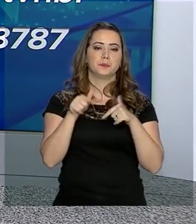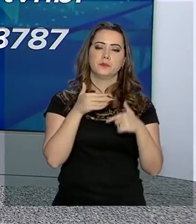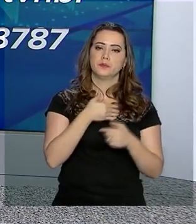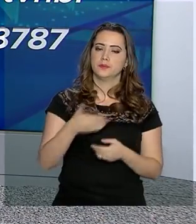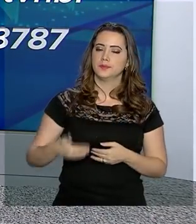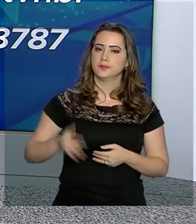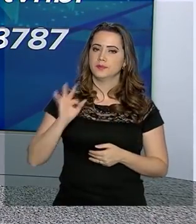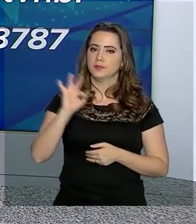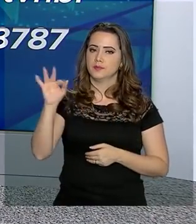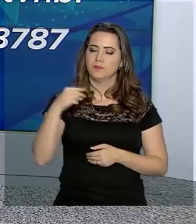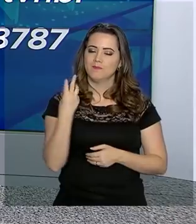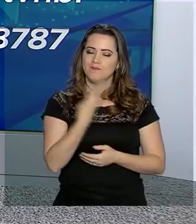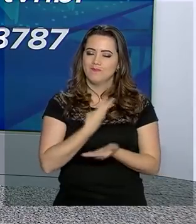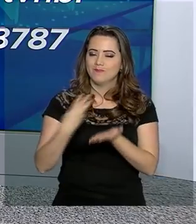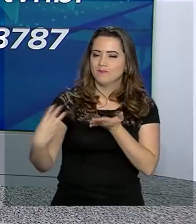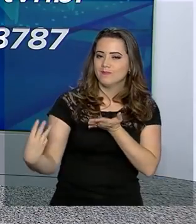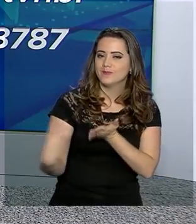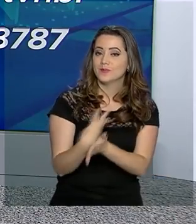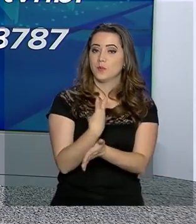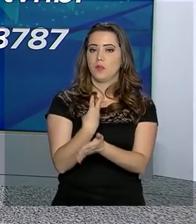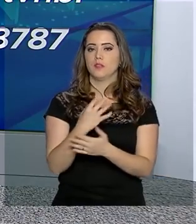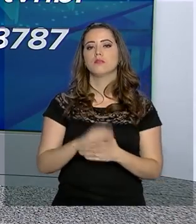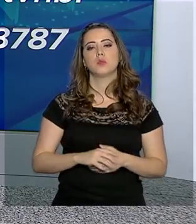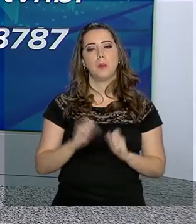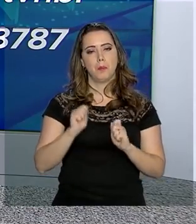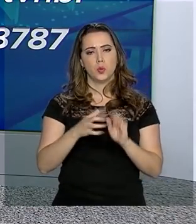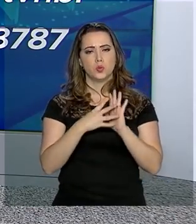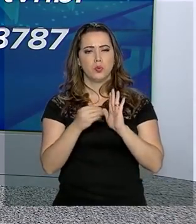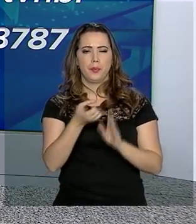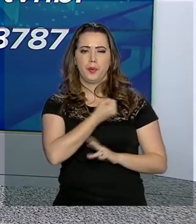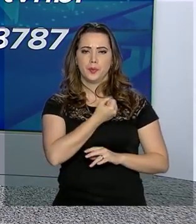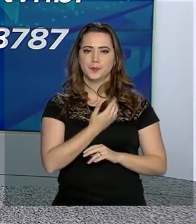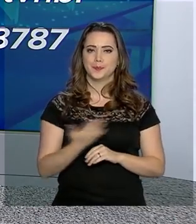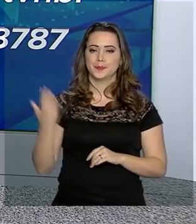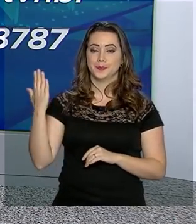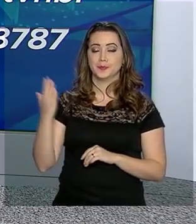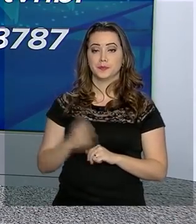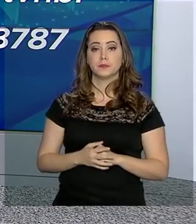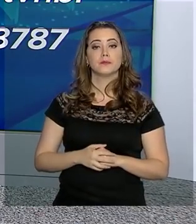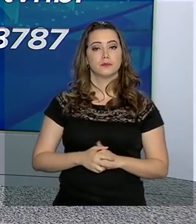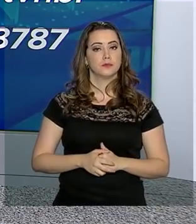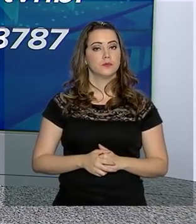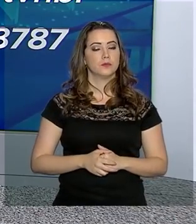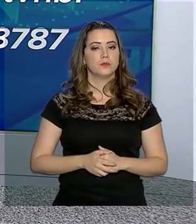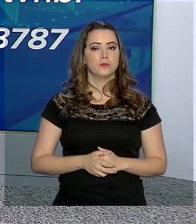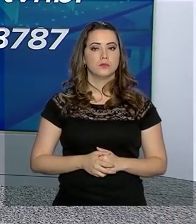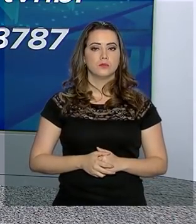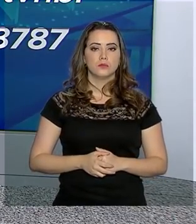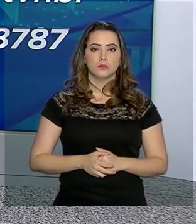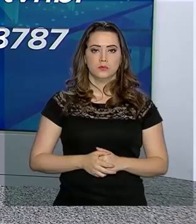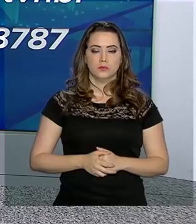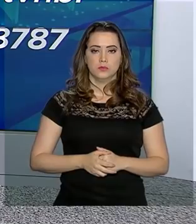programas e ações do governo federal para o nosso WhatsApp. Então, anote aí, é 619